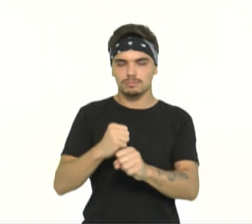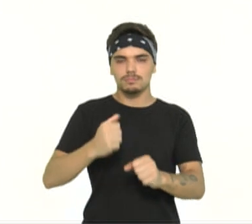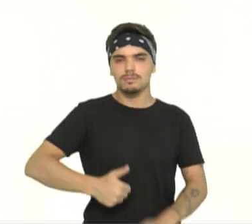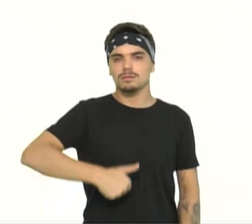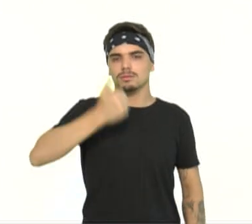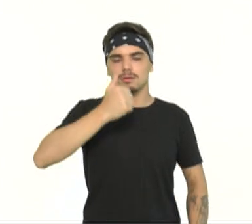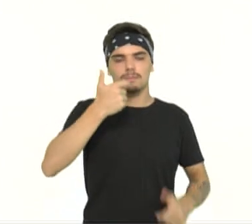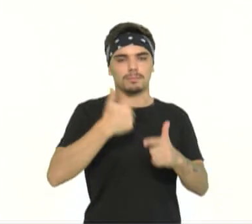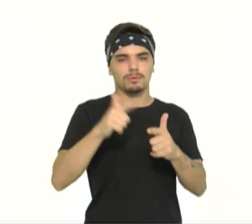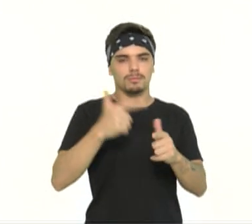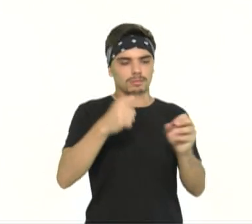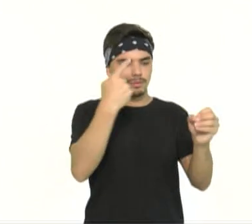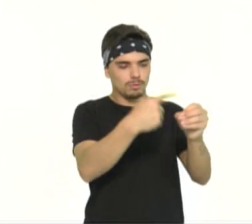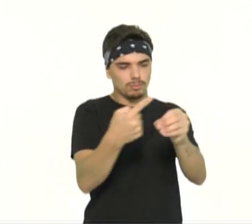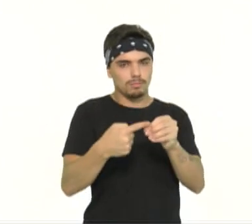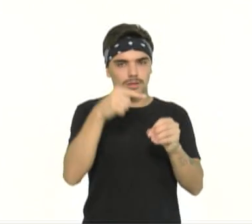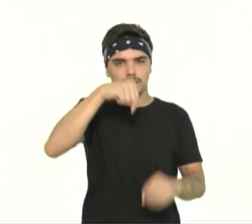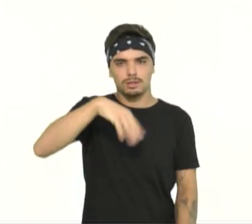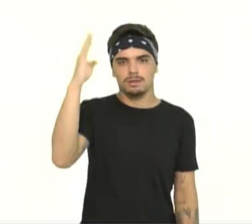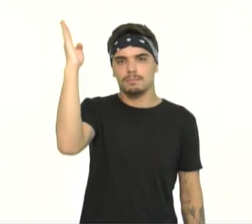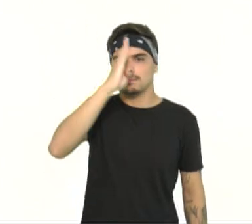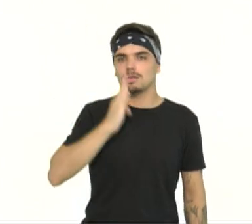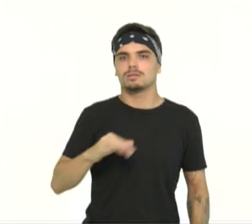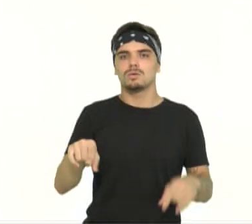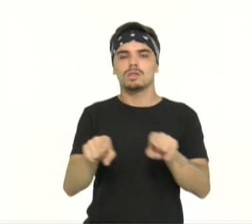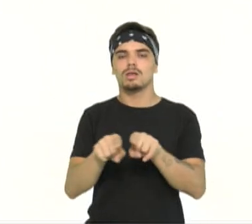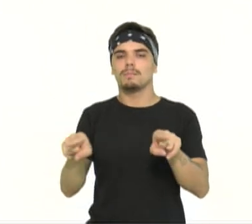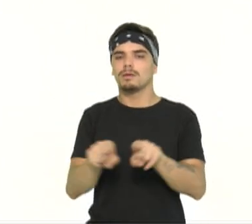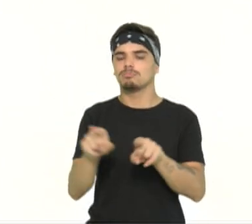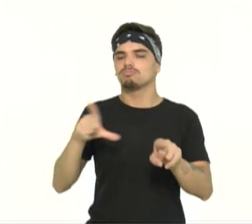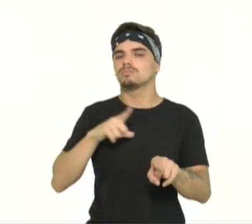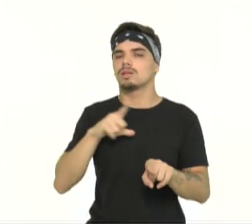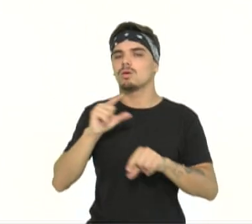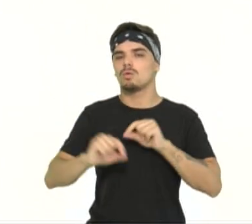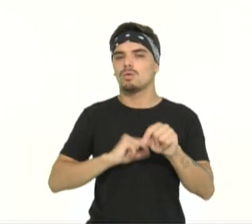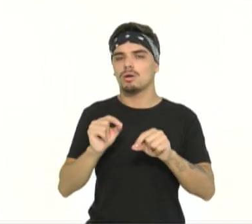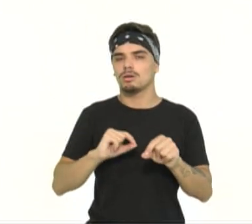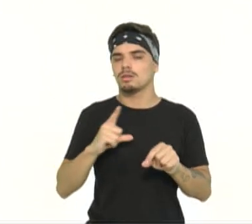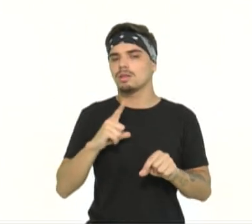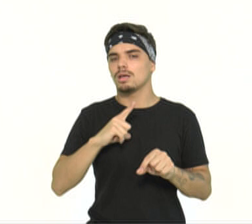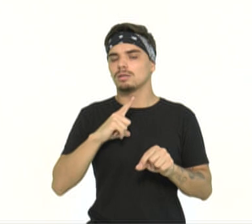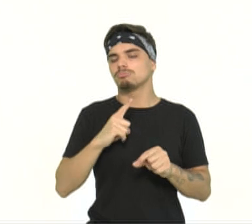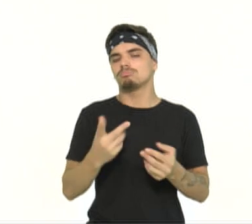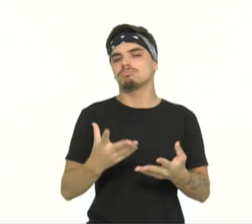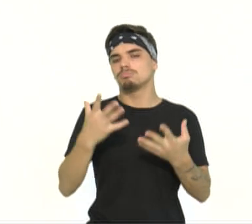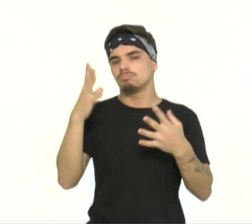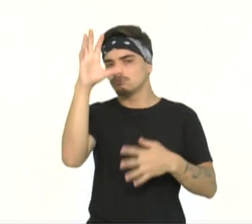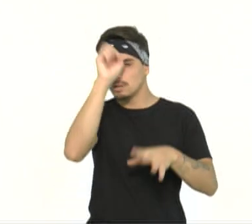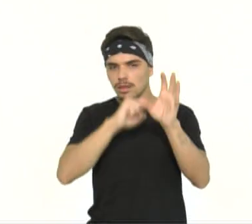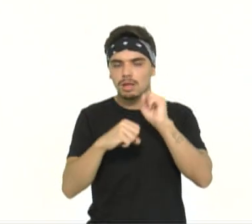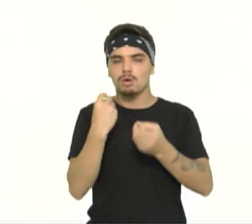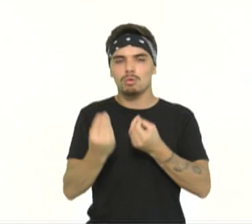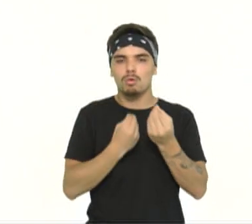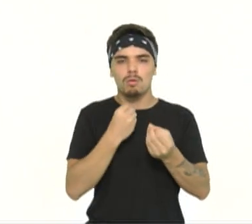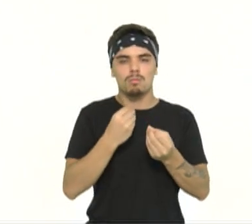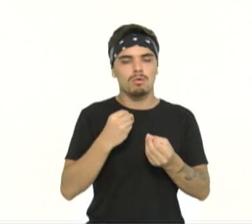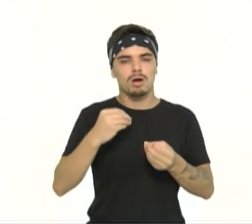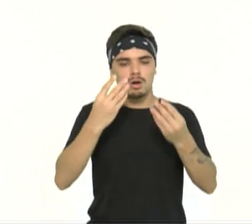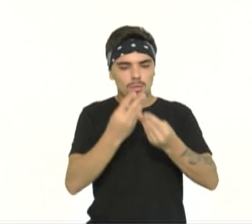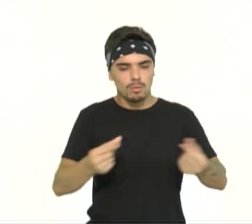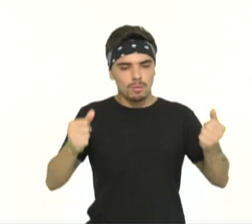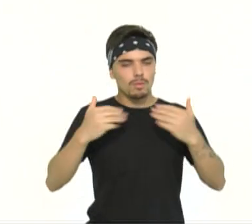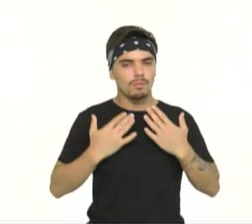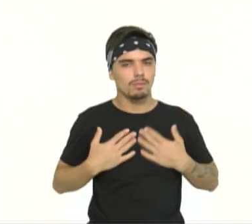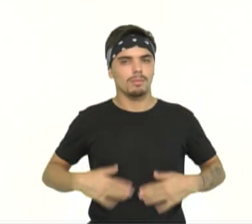principais problemas urbanos brasileiros e inferir formas de amenizar determinados problemas que